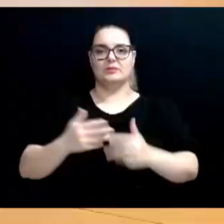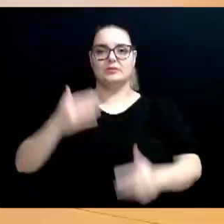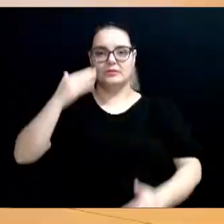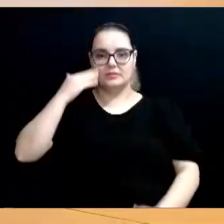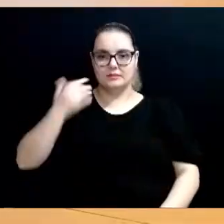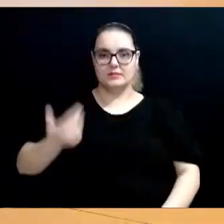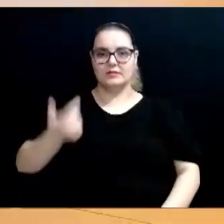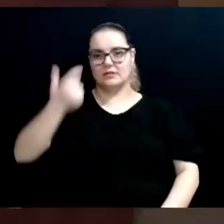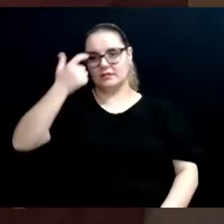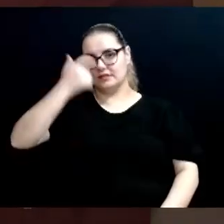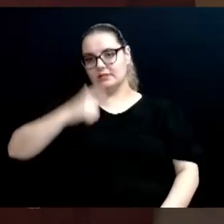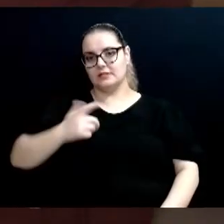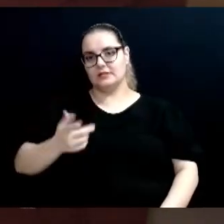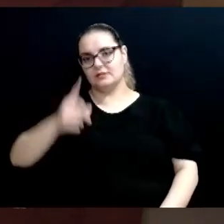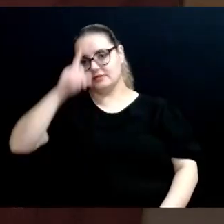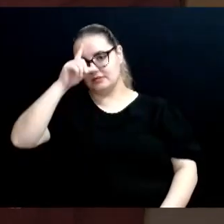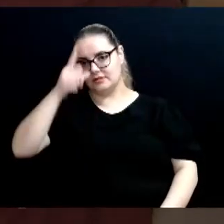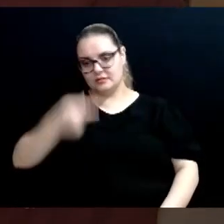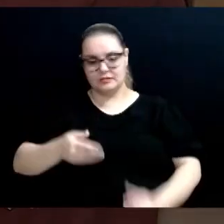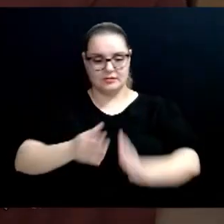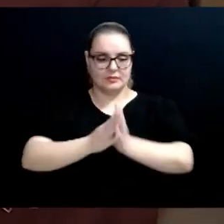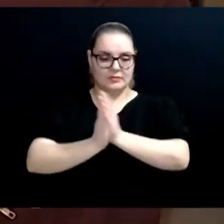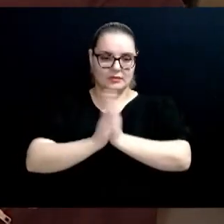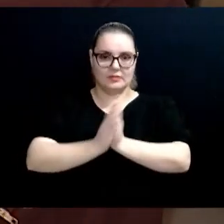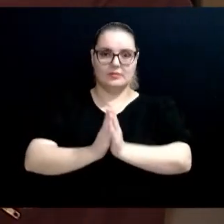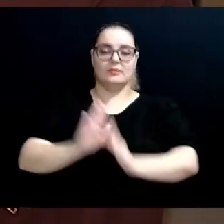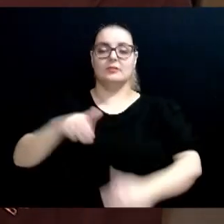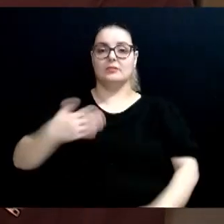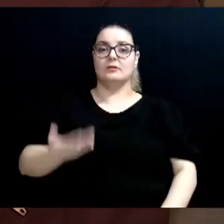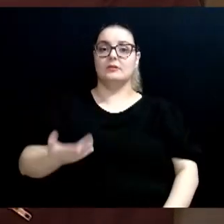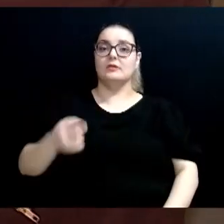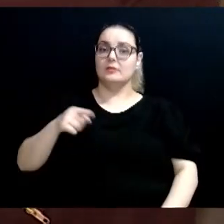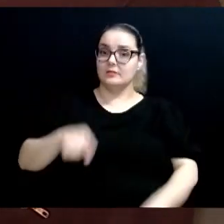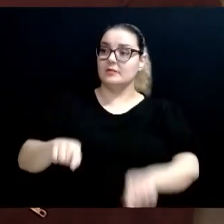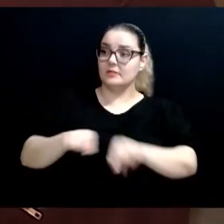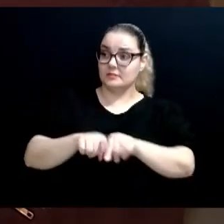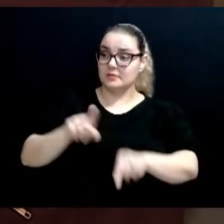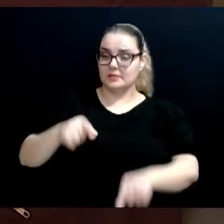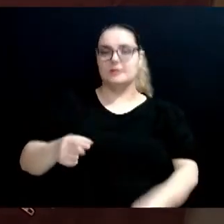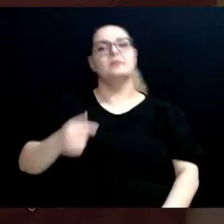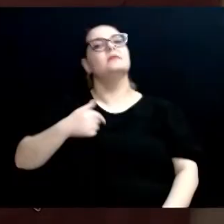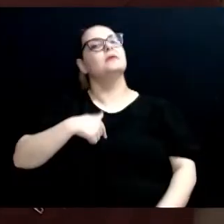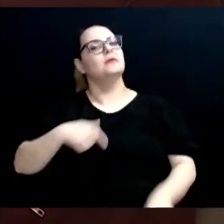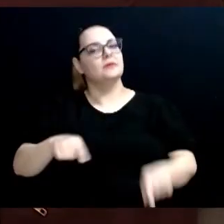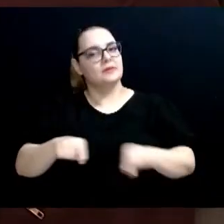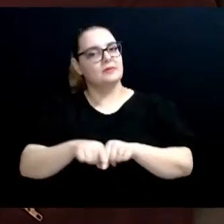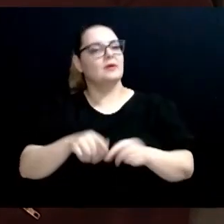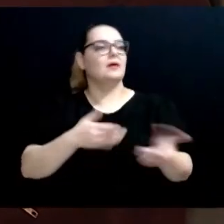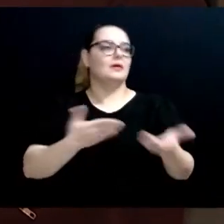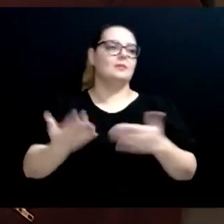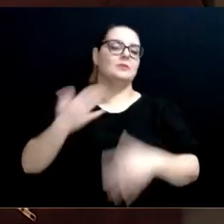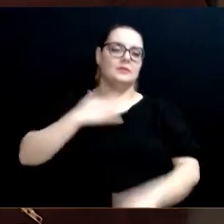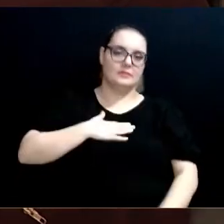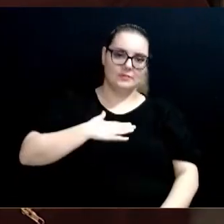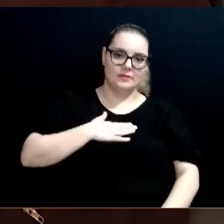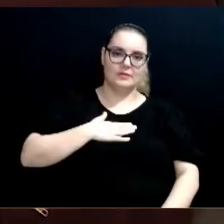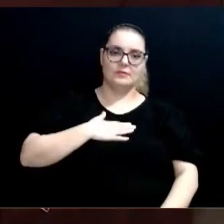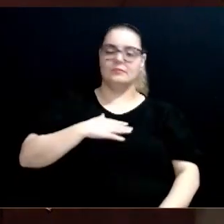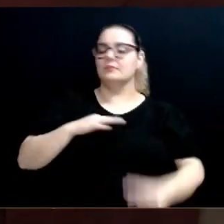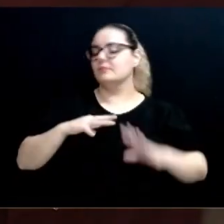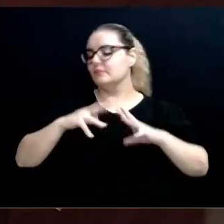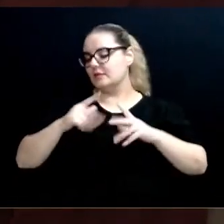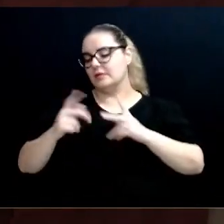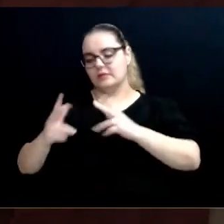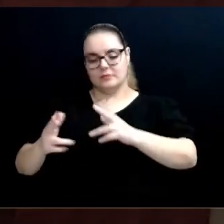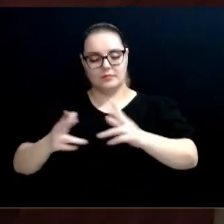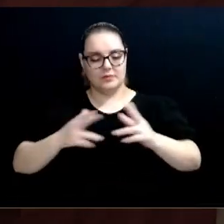a última coisa que a pessoa fica sabendo é que eu sou a dona desses bonecos, porque só quando eu pergunto, você também é? Falo, sou, daí eu apresento.